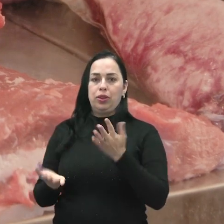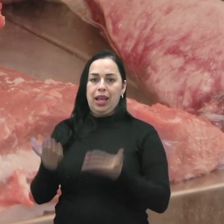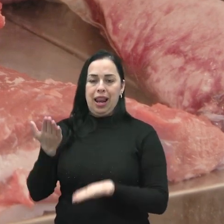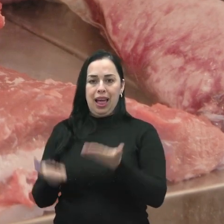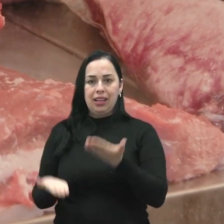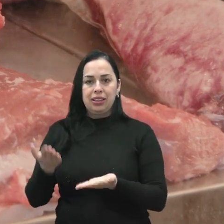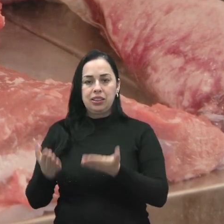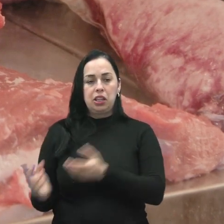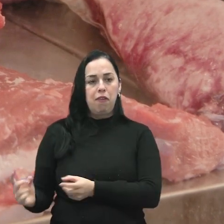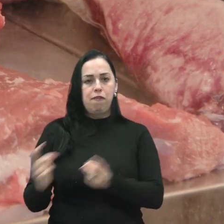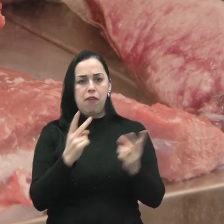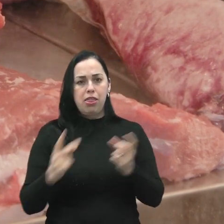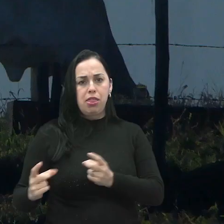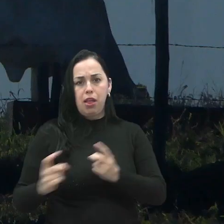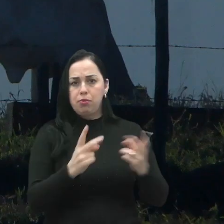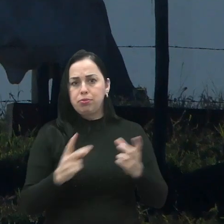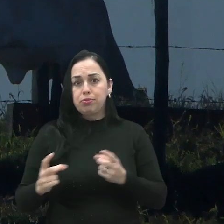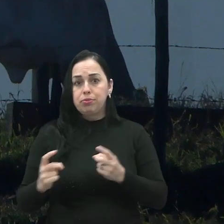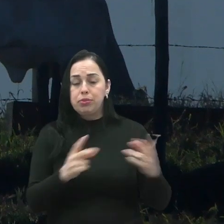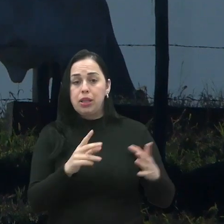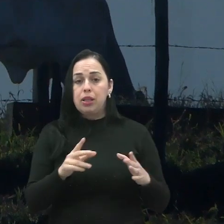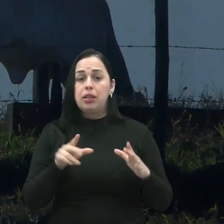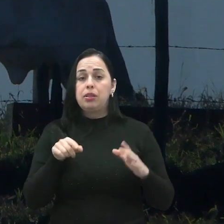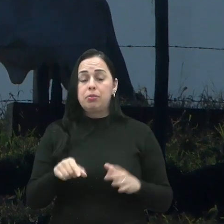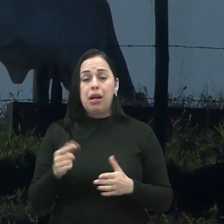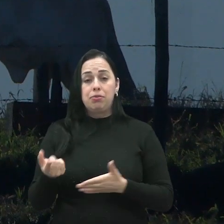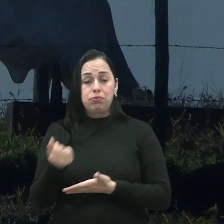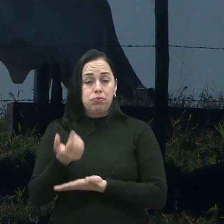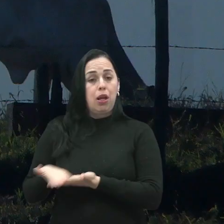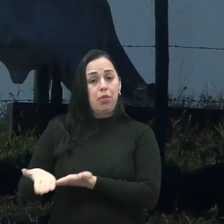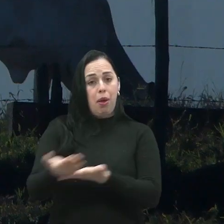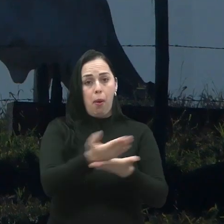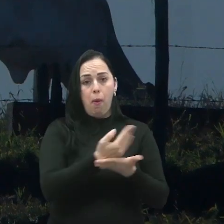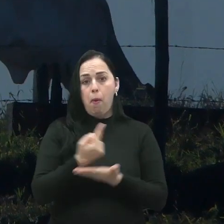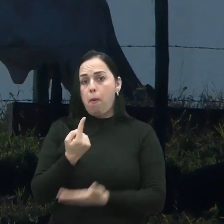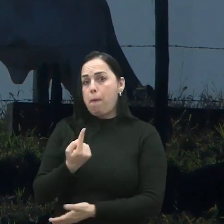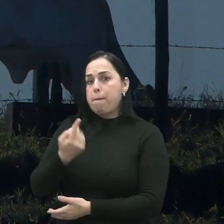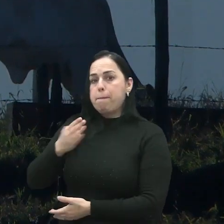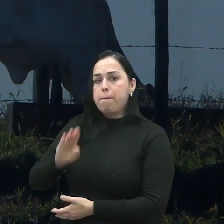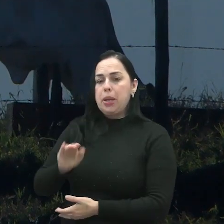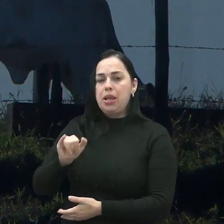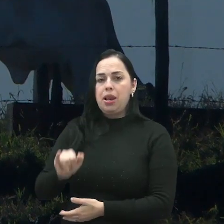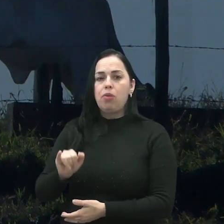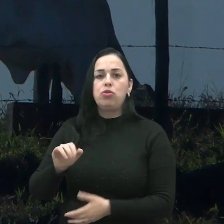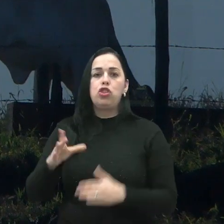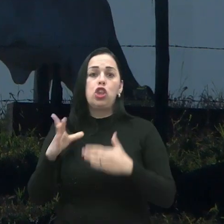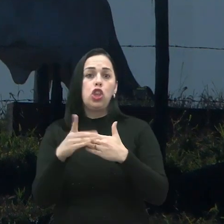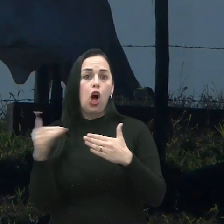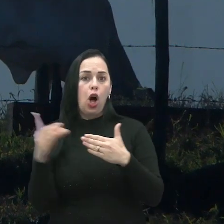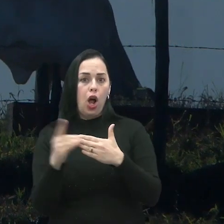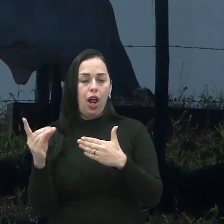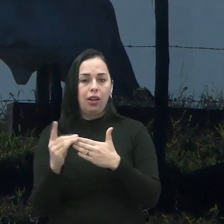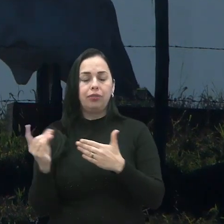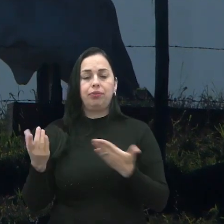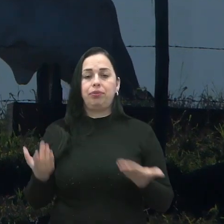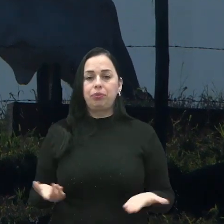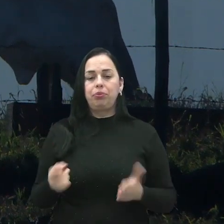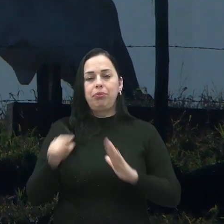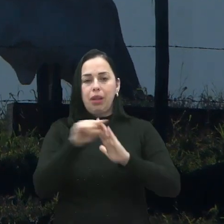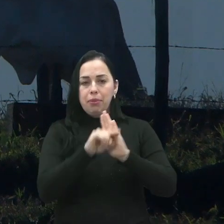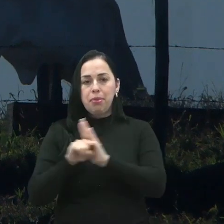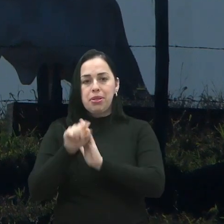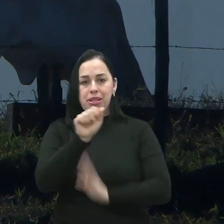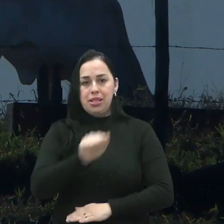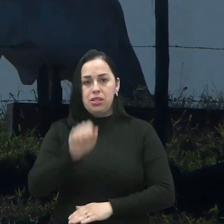vendidas para outros países, uma receita de quase US$ 1,5 bilhão. Os dados são da